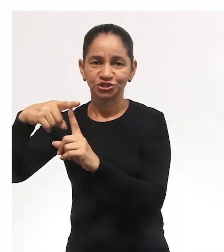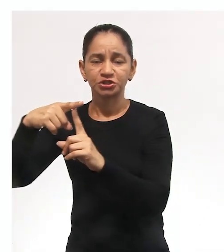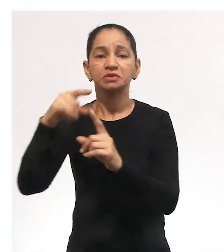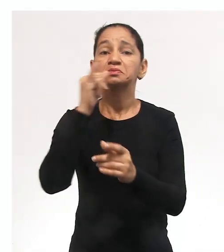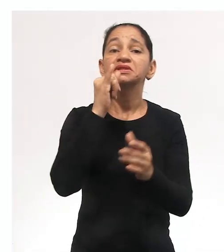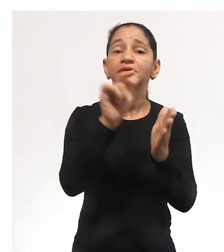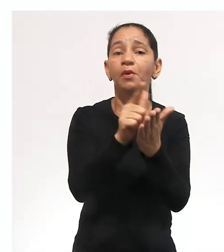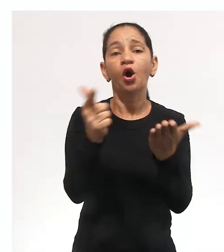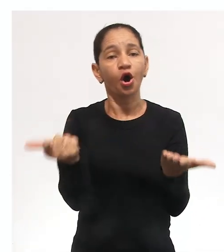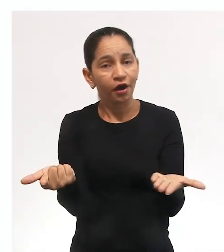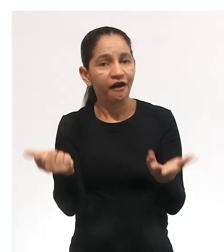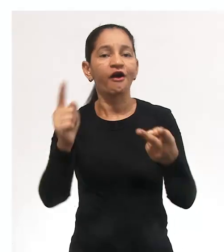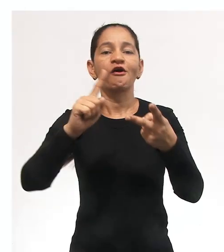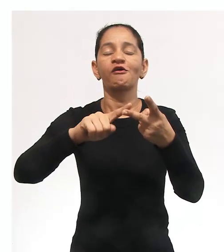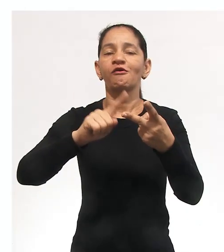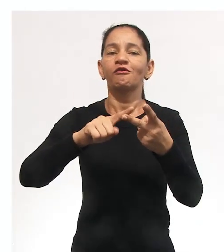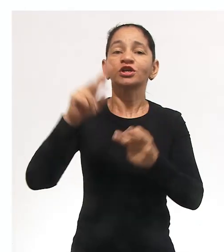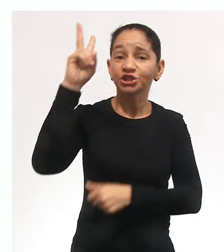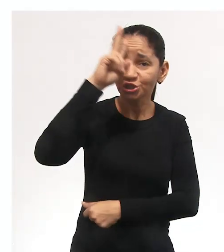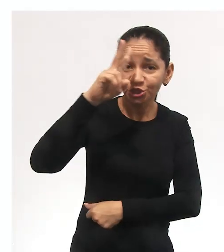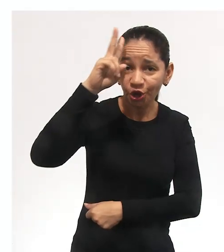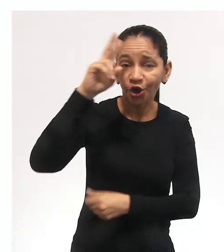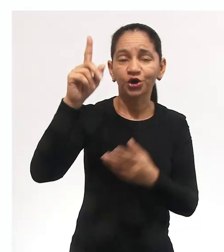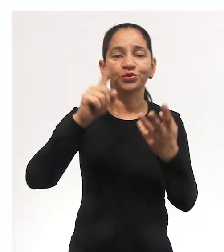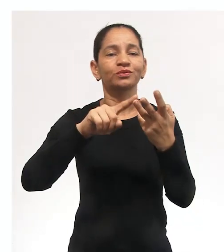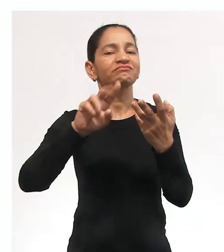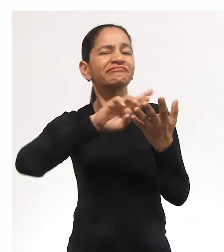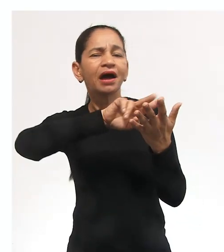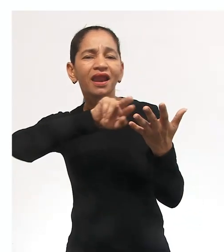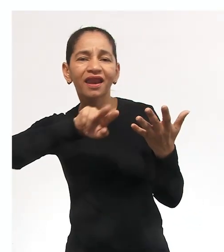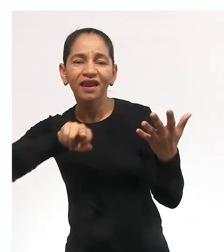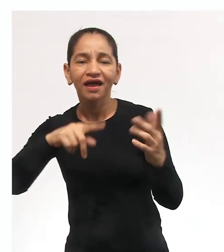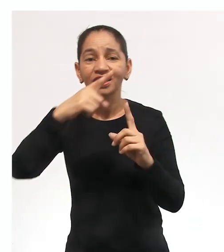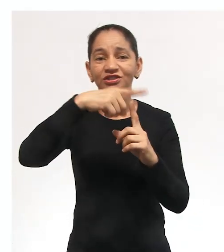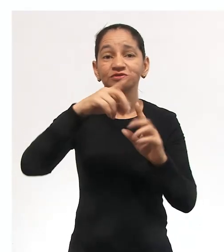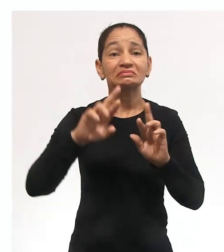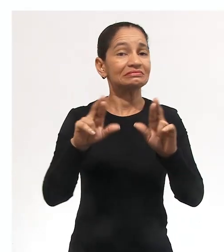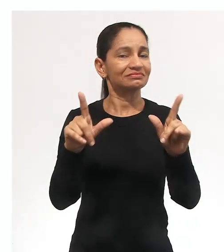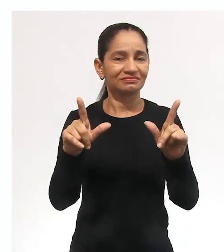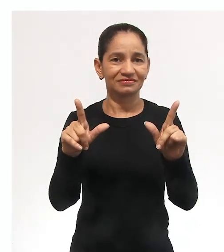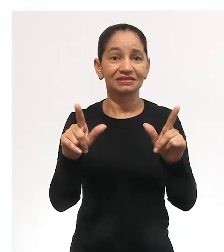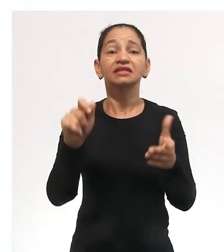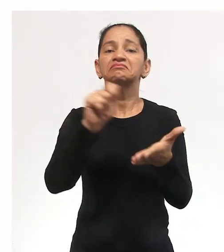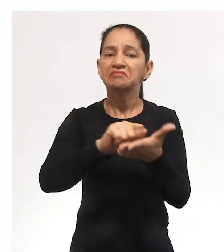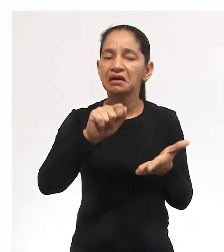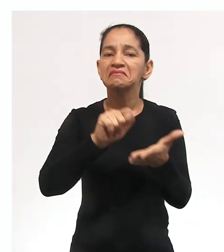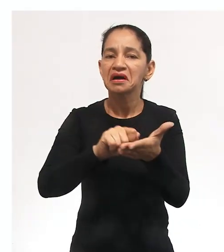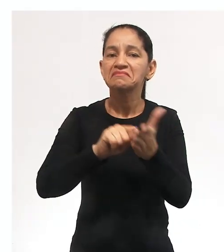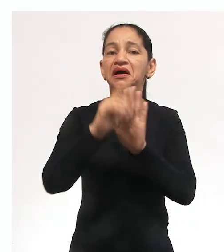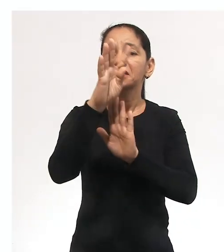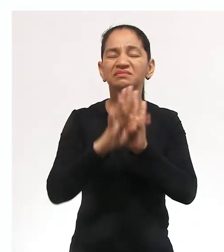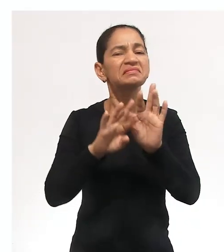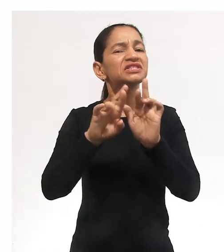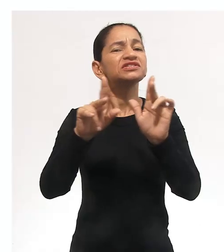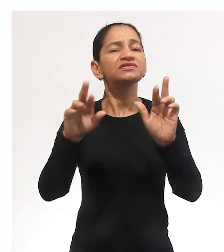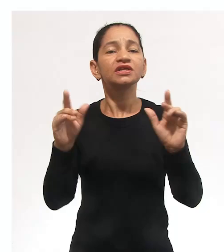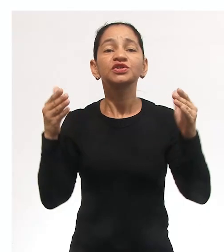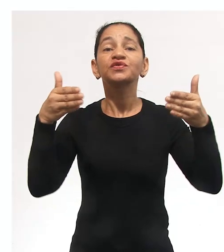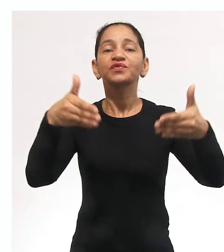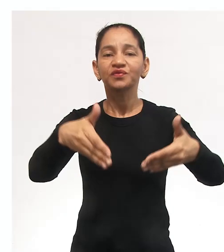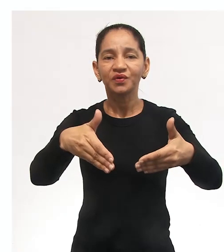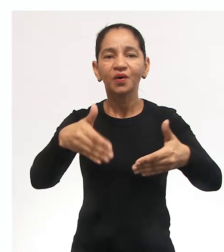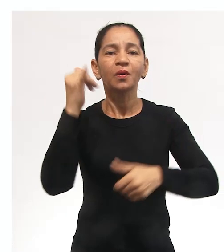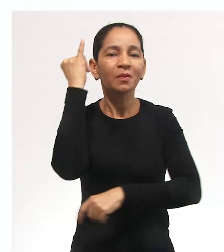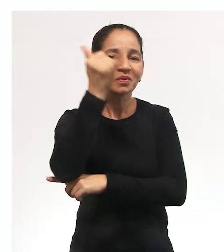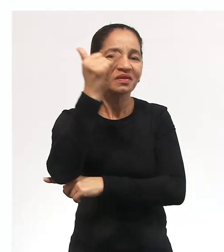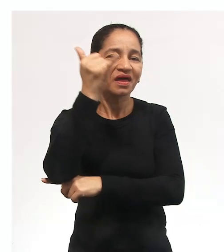jornais, histórias, cartazes, manuais, entre outros. Produção de textos para diferentes finalidades,